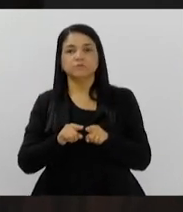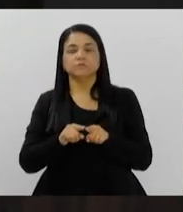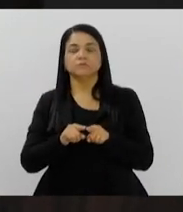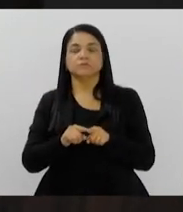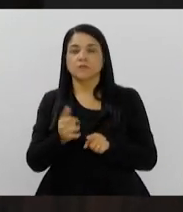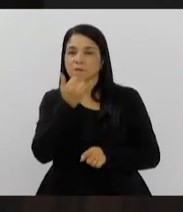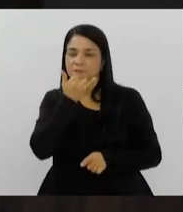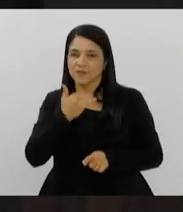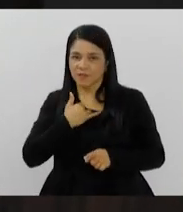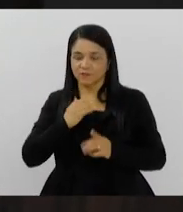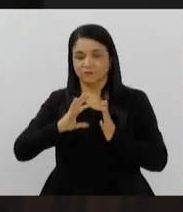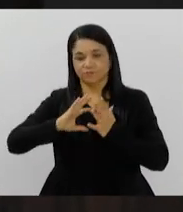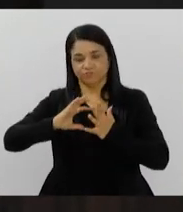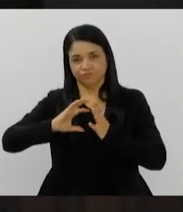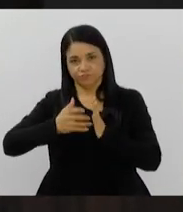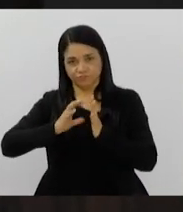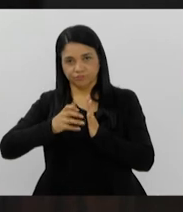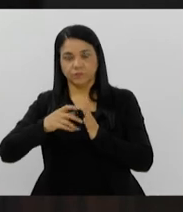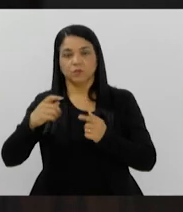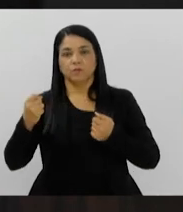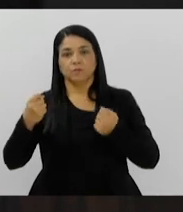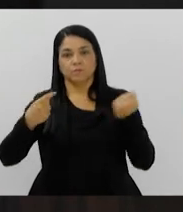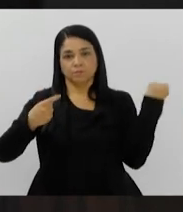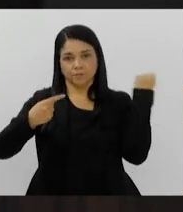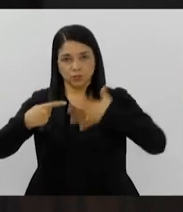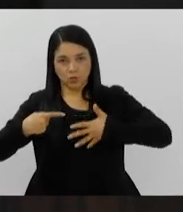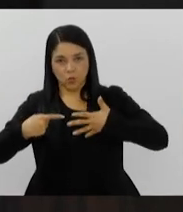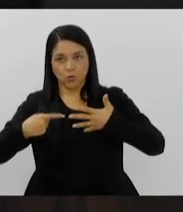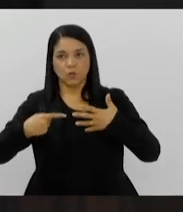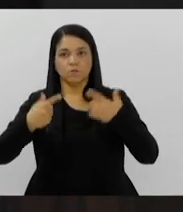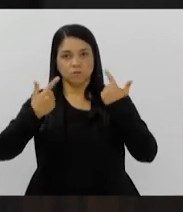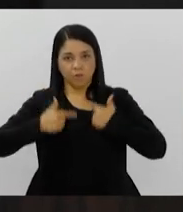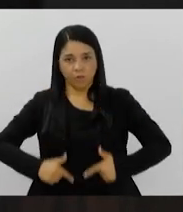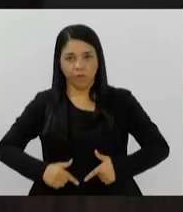abstenção da bancada do PSOL. Bom,